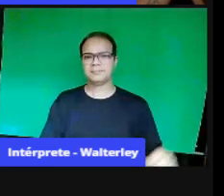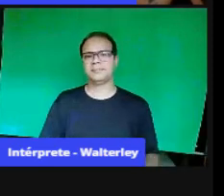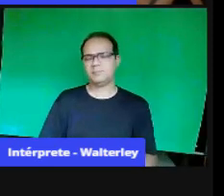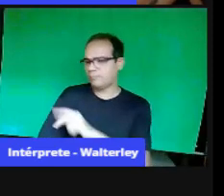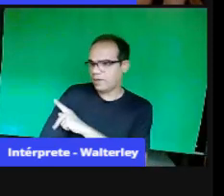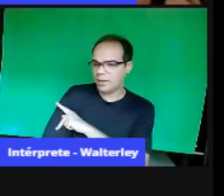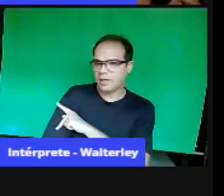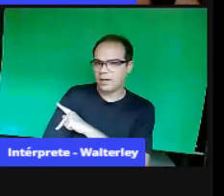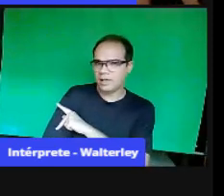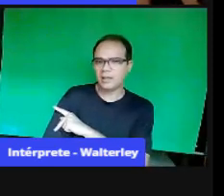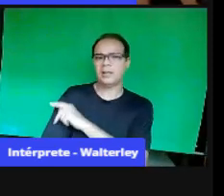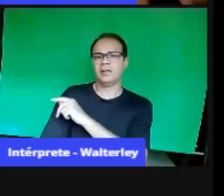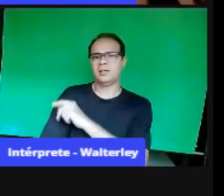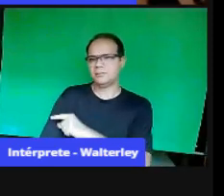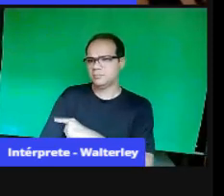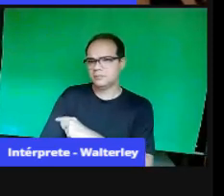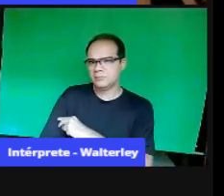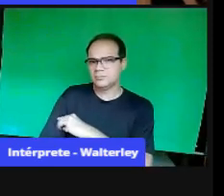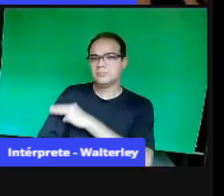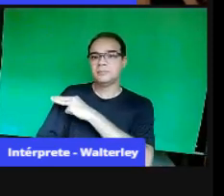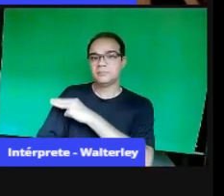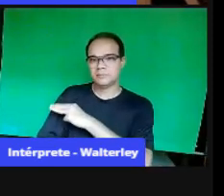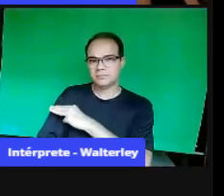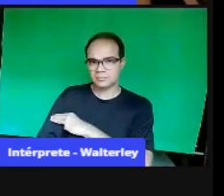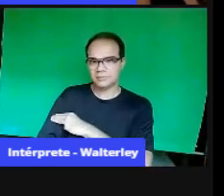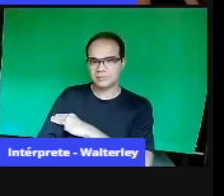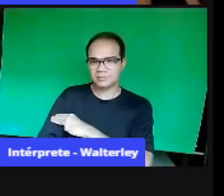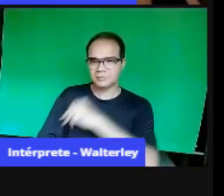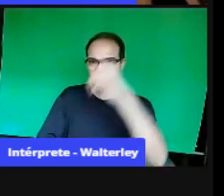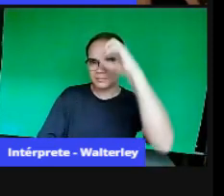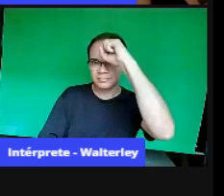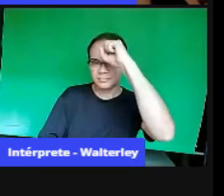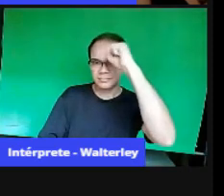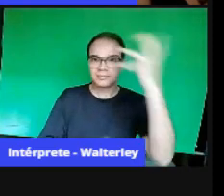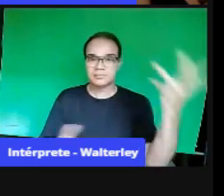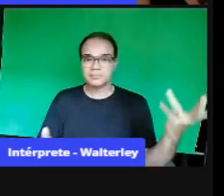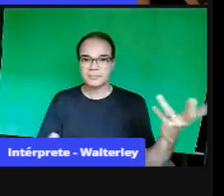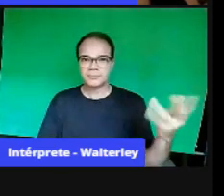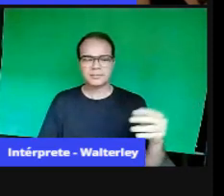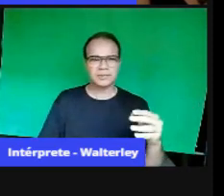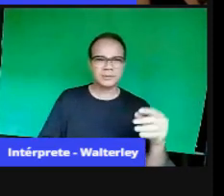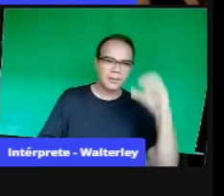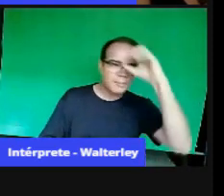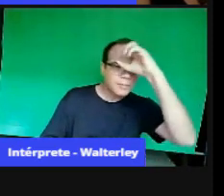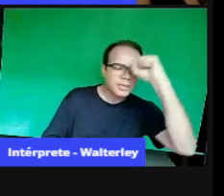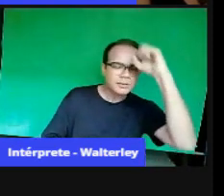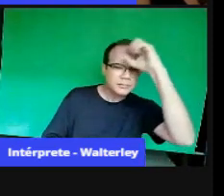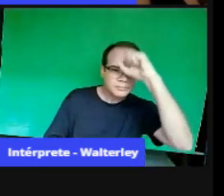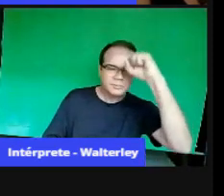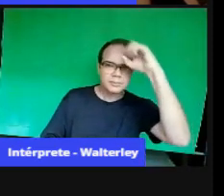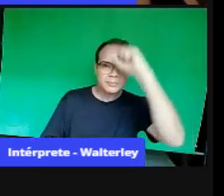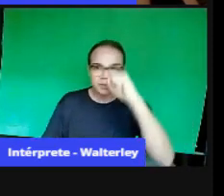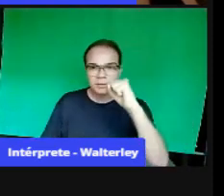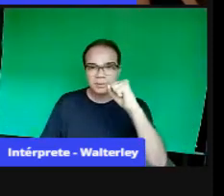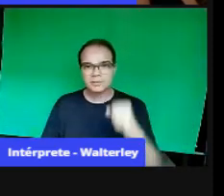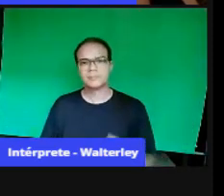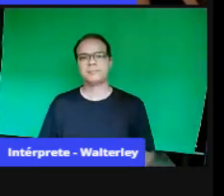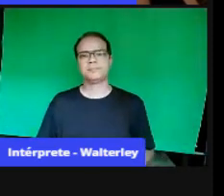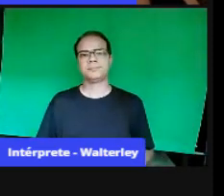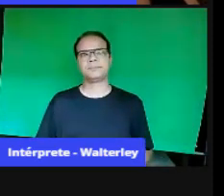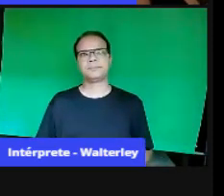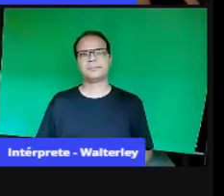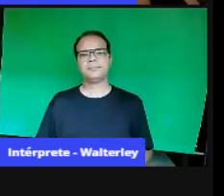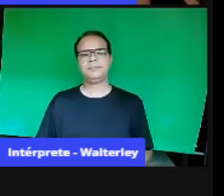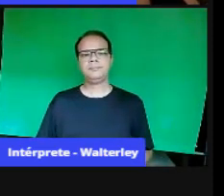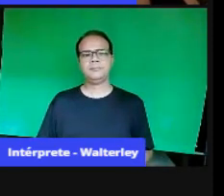1. Né? Então, o importante é utilizar situações de raciocínio lógico embasadas em atividades contextuais do aluno, até mesmo